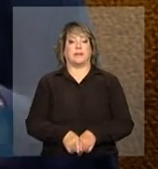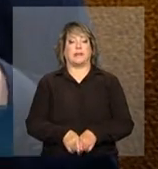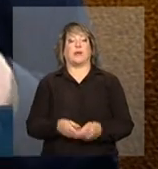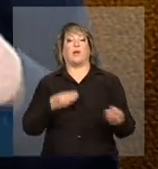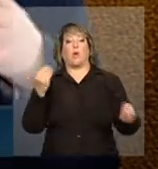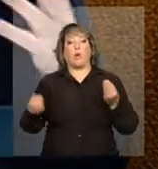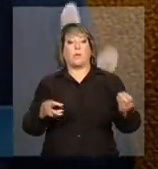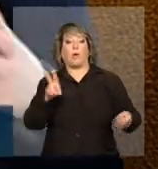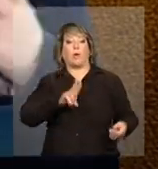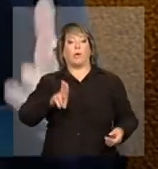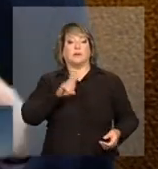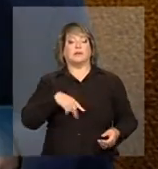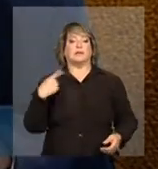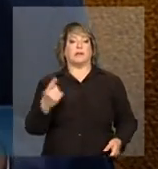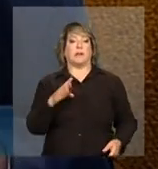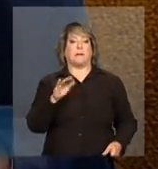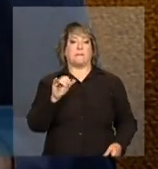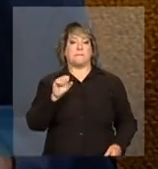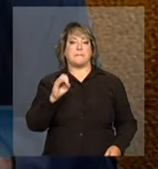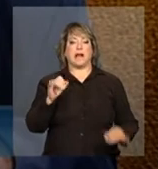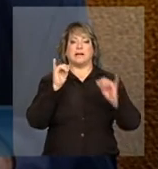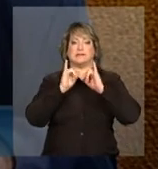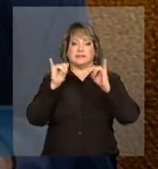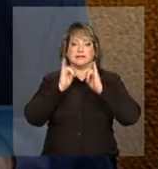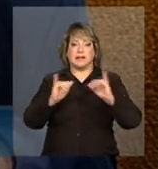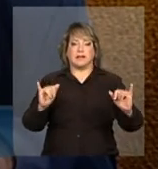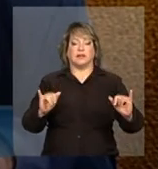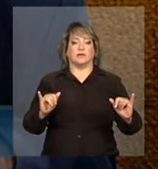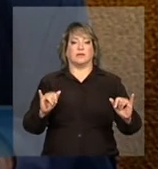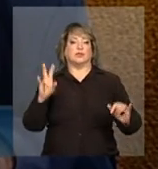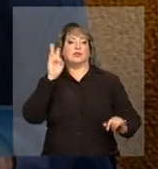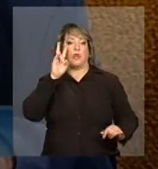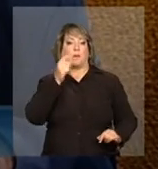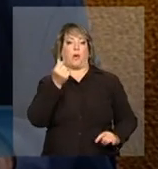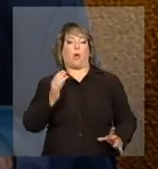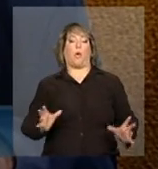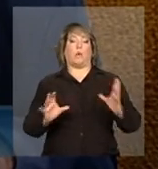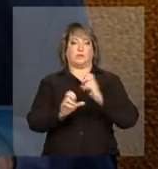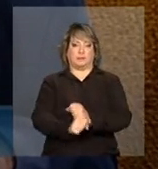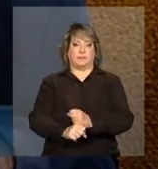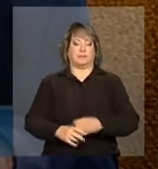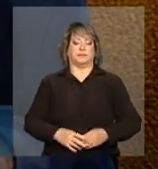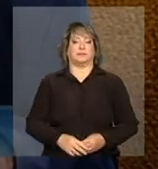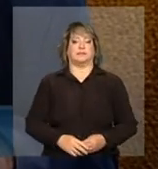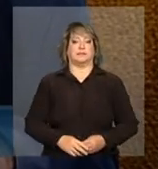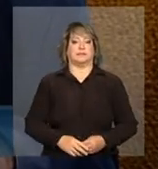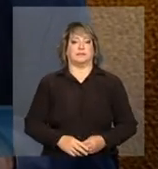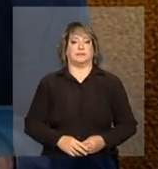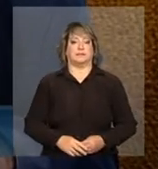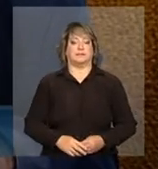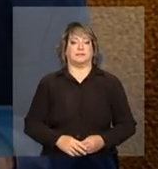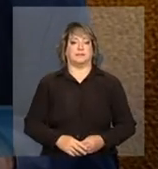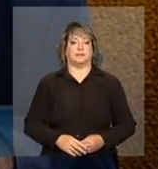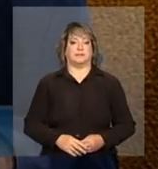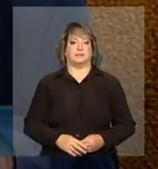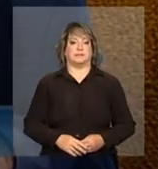manuseio das bases de dados relativos ao orçamento, né? Bem,